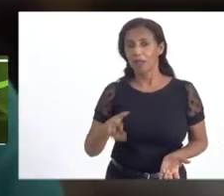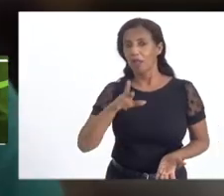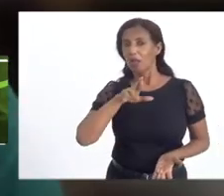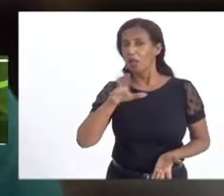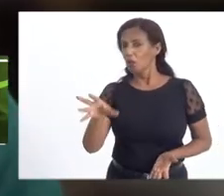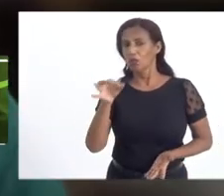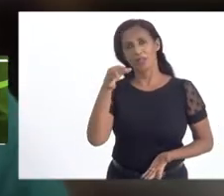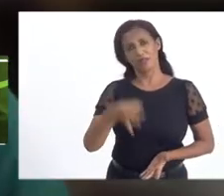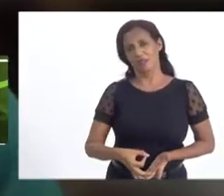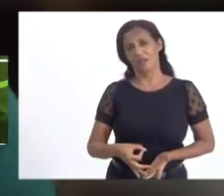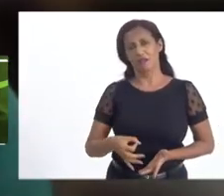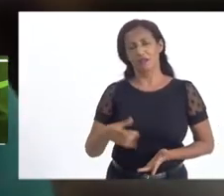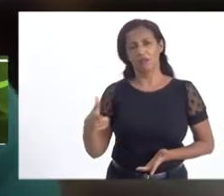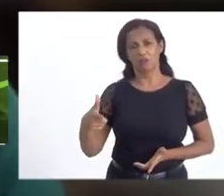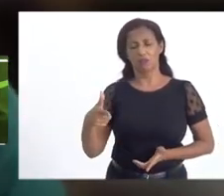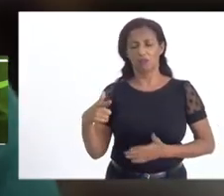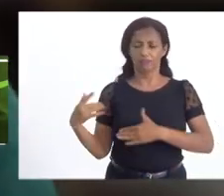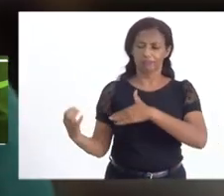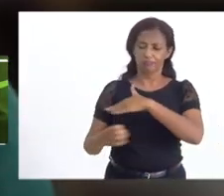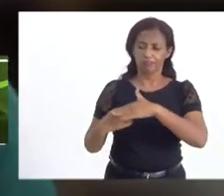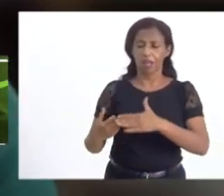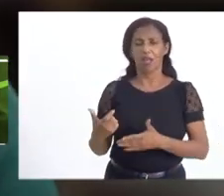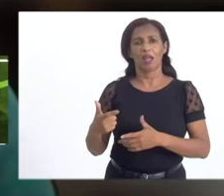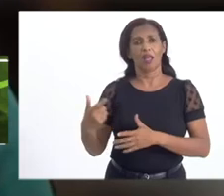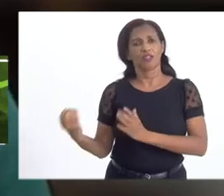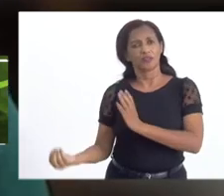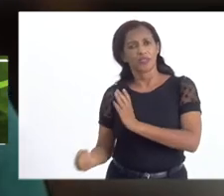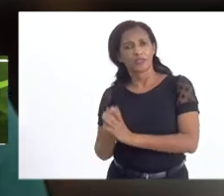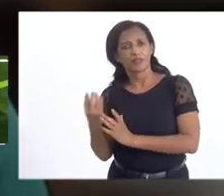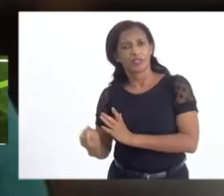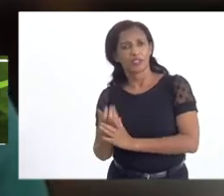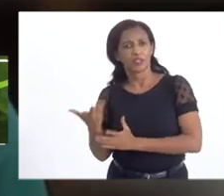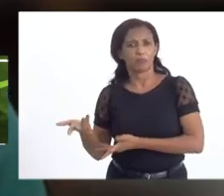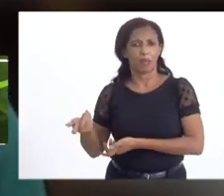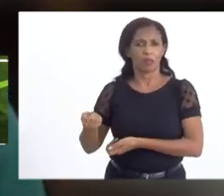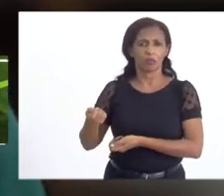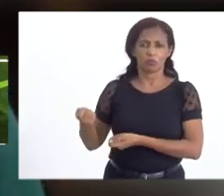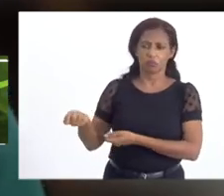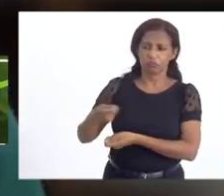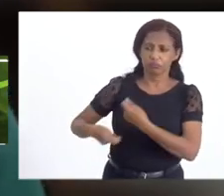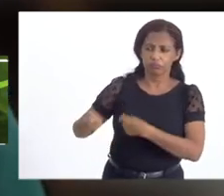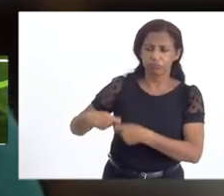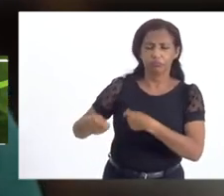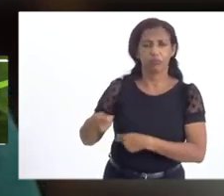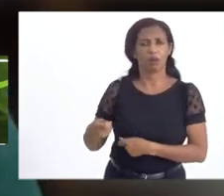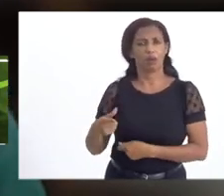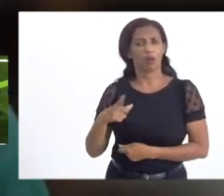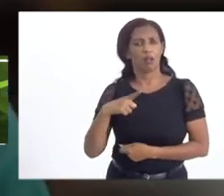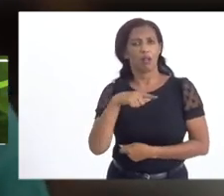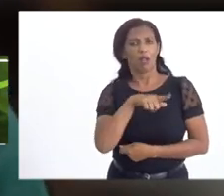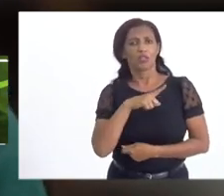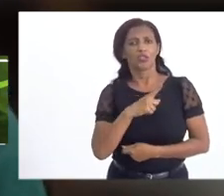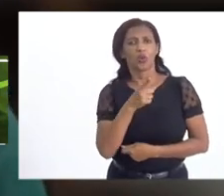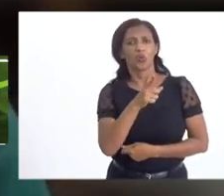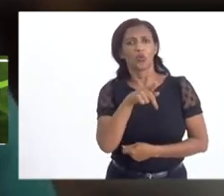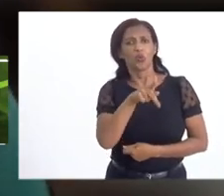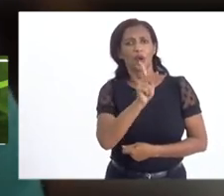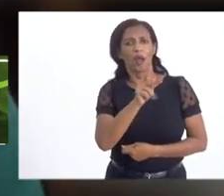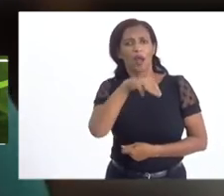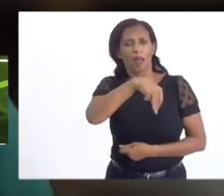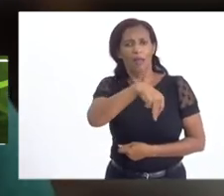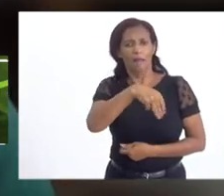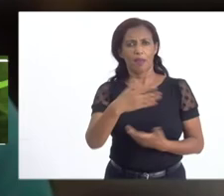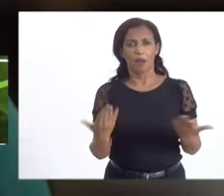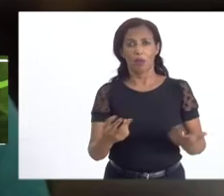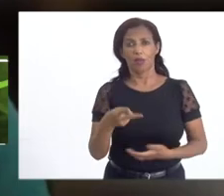justo com o mercado. A gente fez investimentos, ampliações de pista. A pista do aeroporto de Cabo Frio tinha 1,5 km quando nós assumimos.